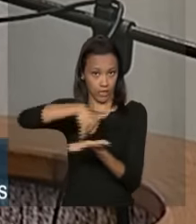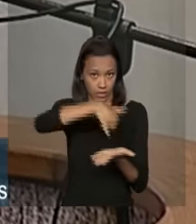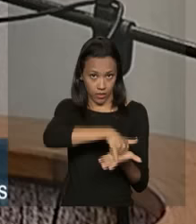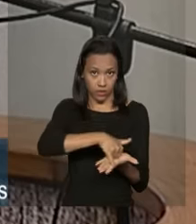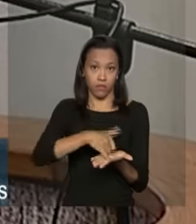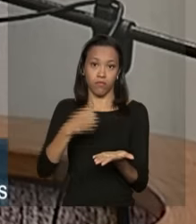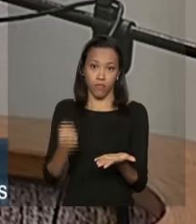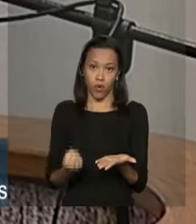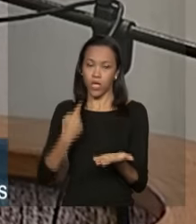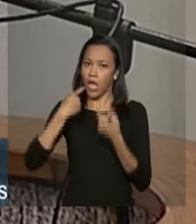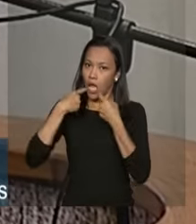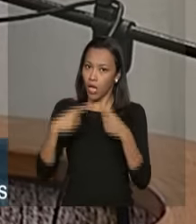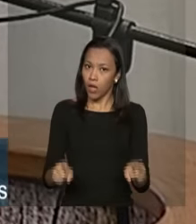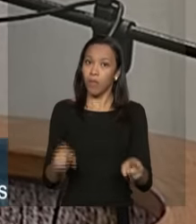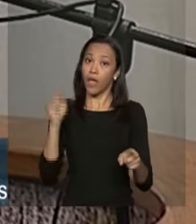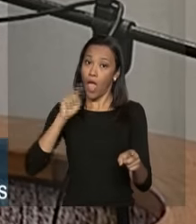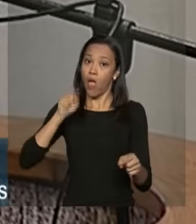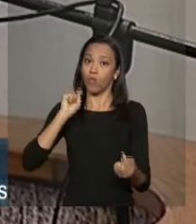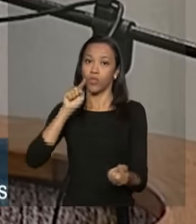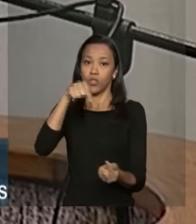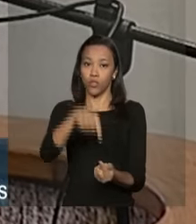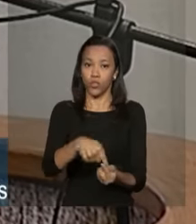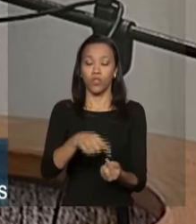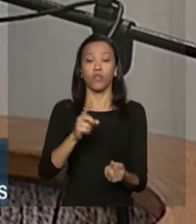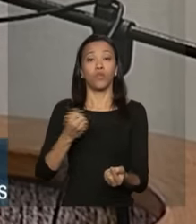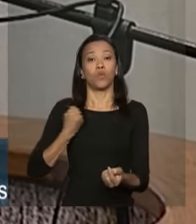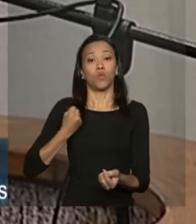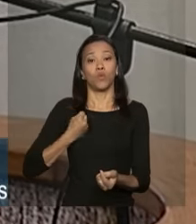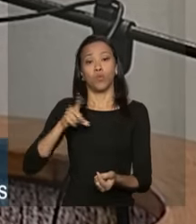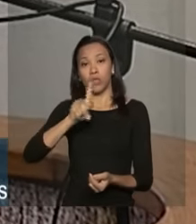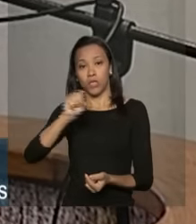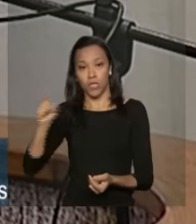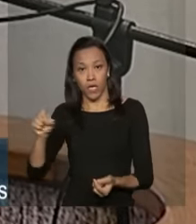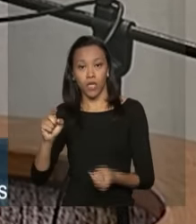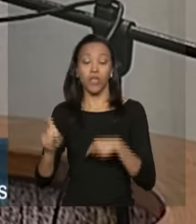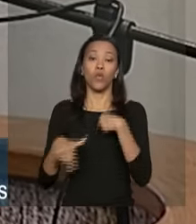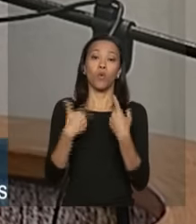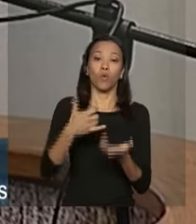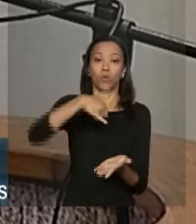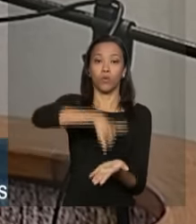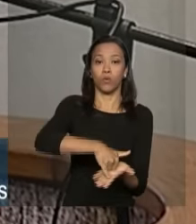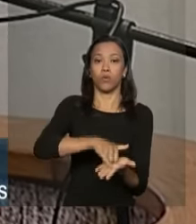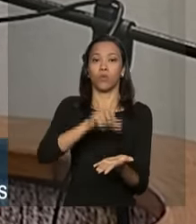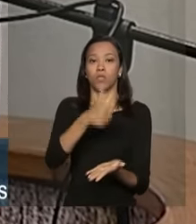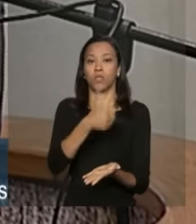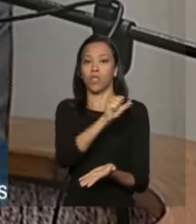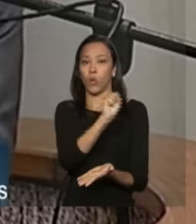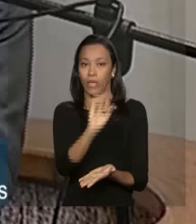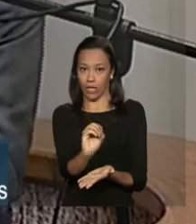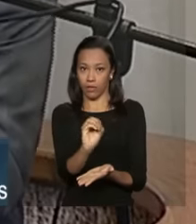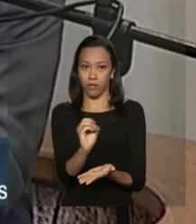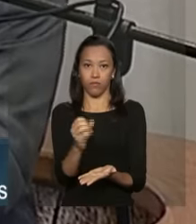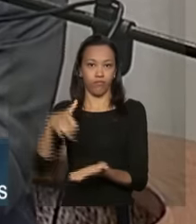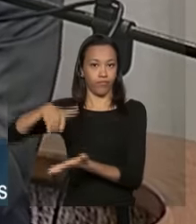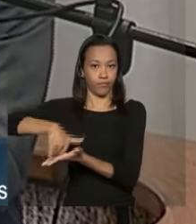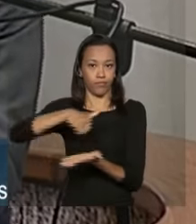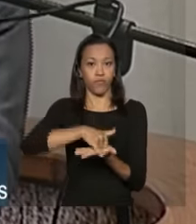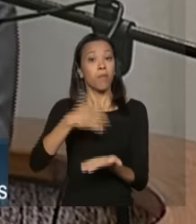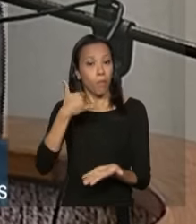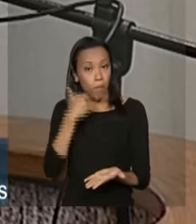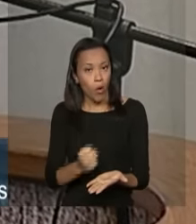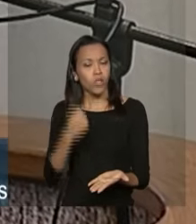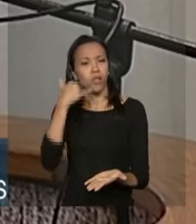exclusivamente para esse fim diz que 100 e diz que 180 estamos diante de um dos crimes